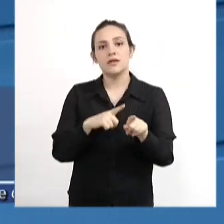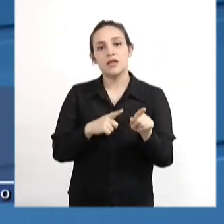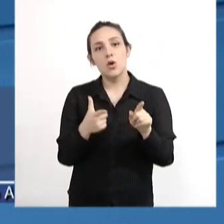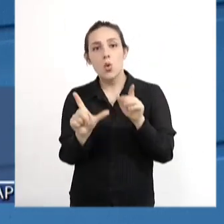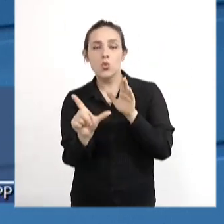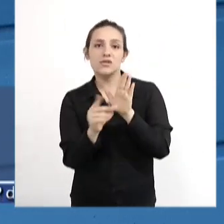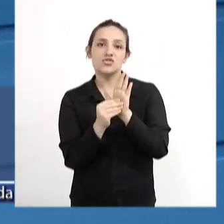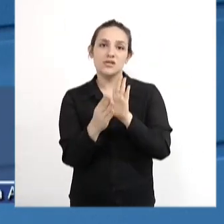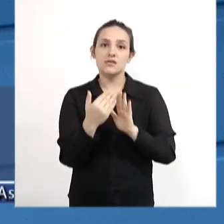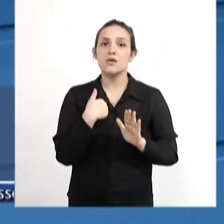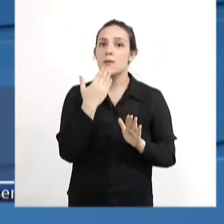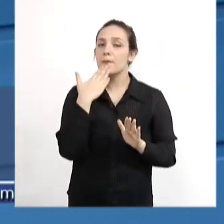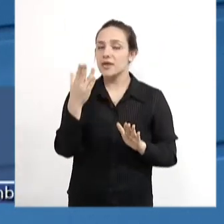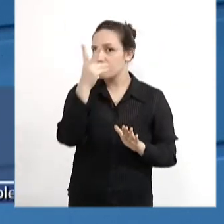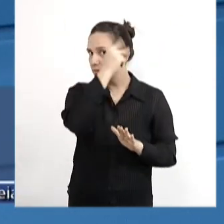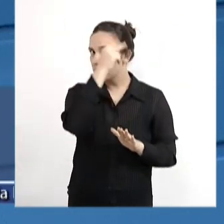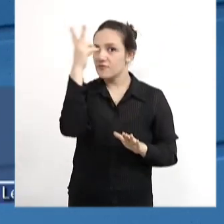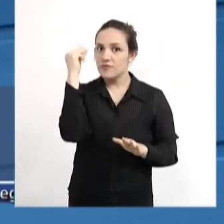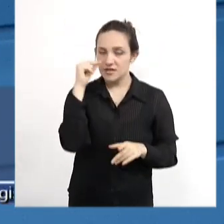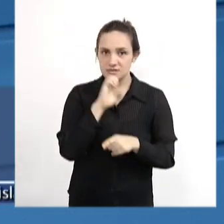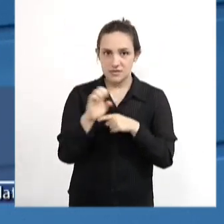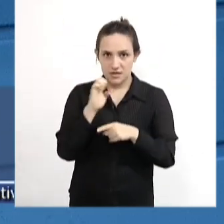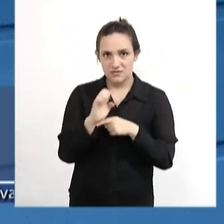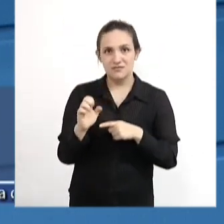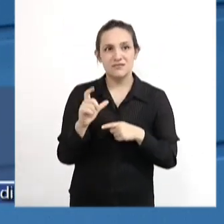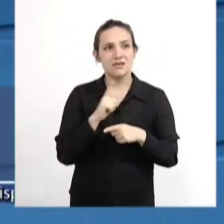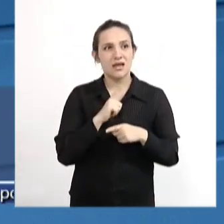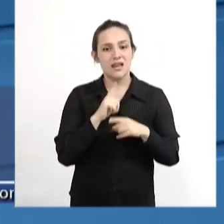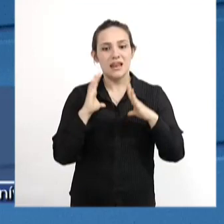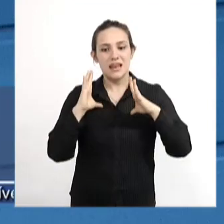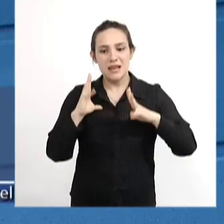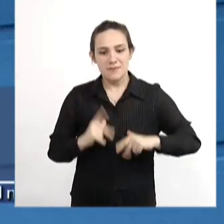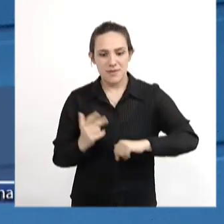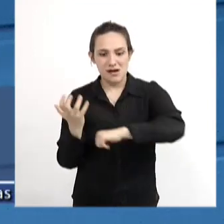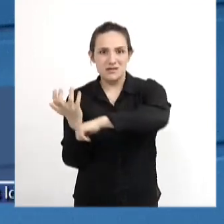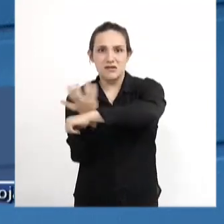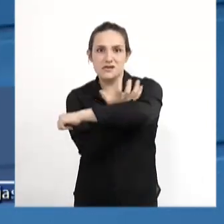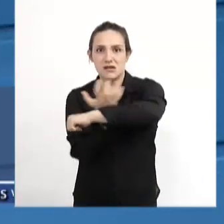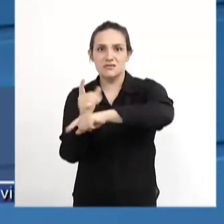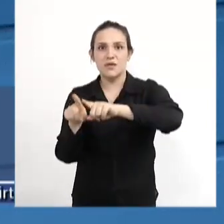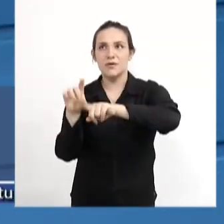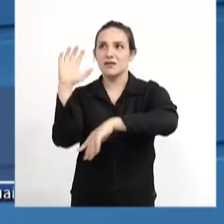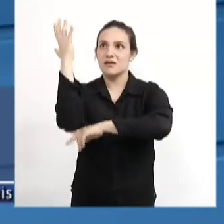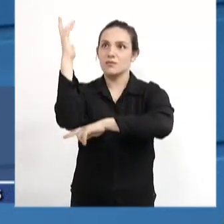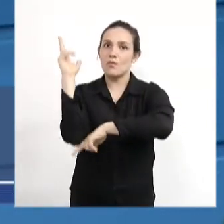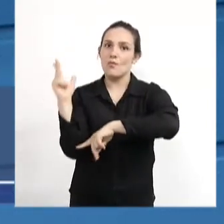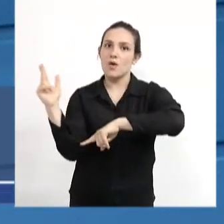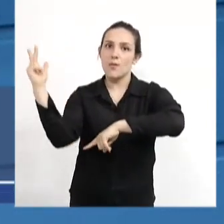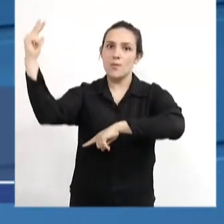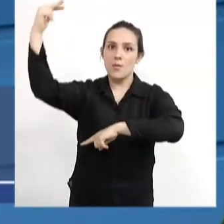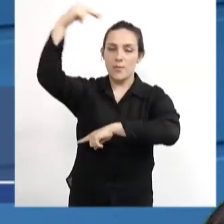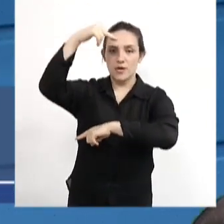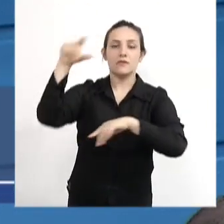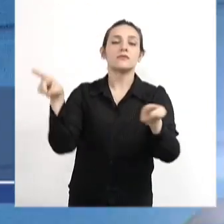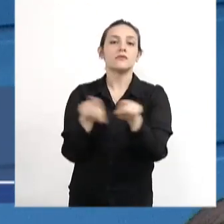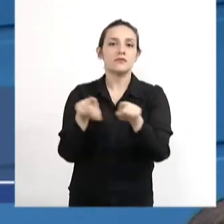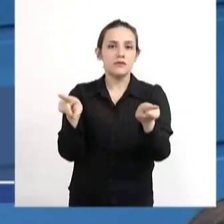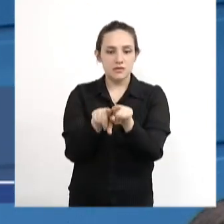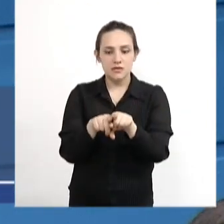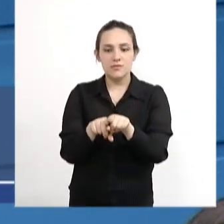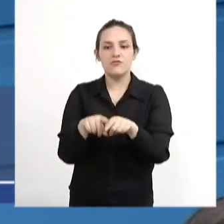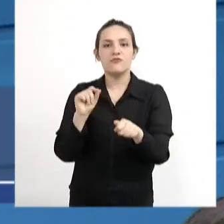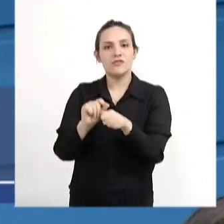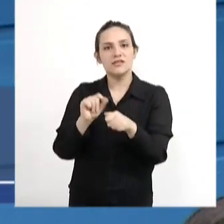Público Municipal, a gente solicita limpeza e poda de algumas árvores em alguns endereços e pavimentação asfáltica também